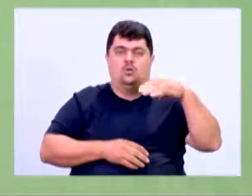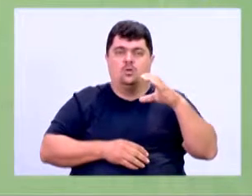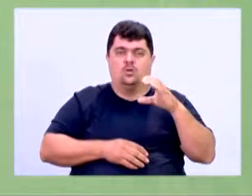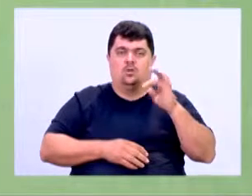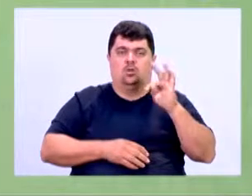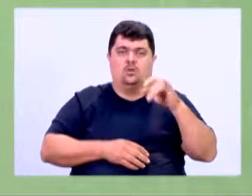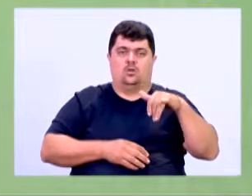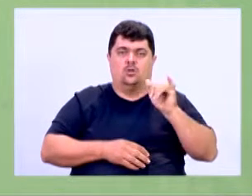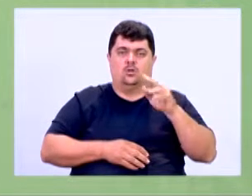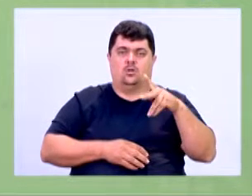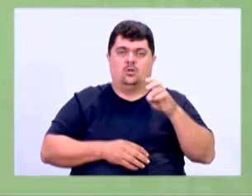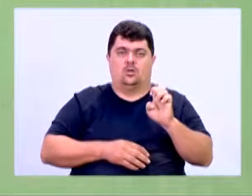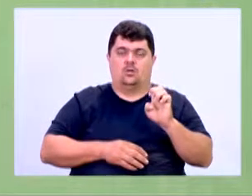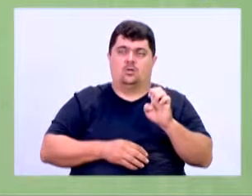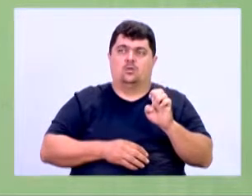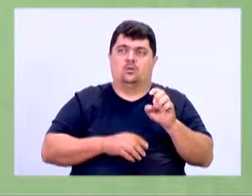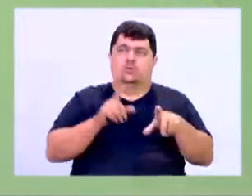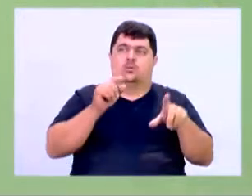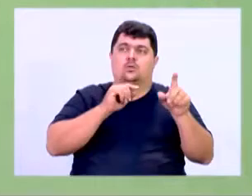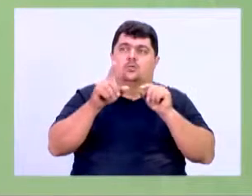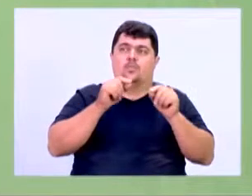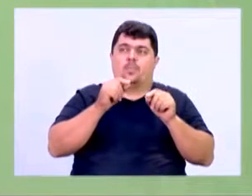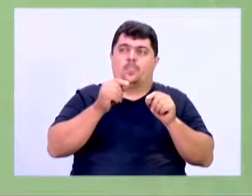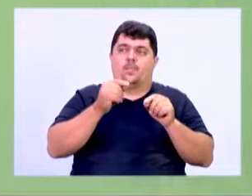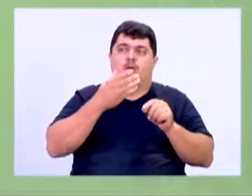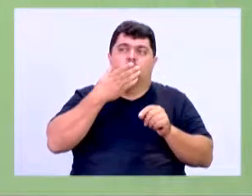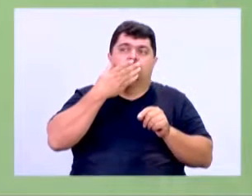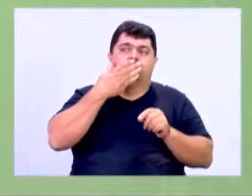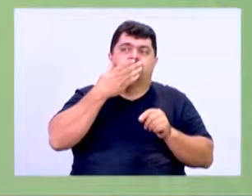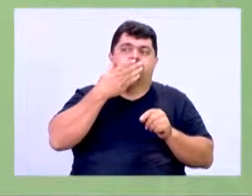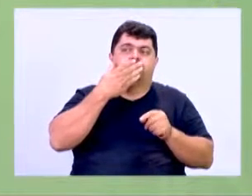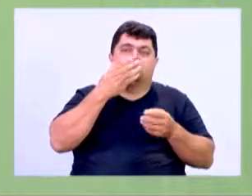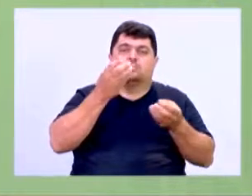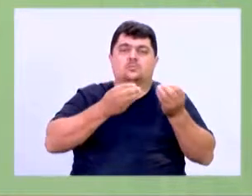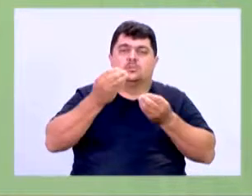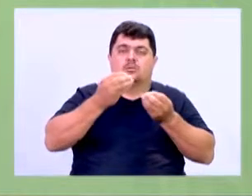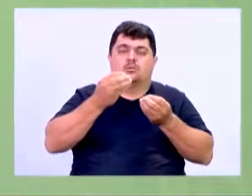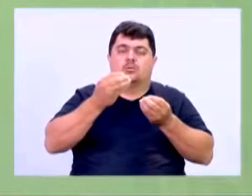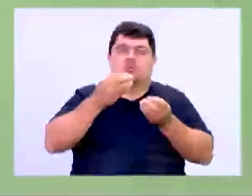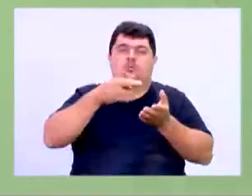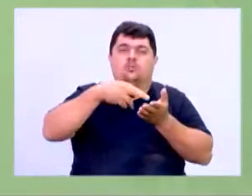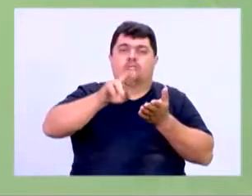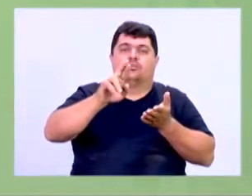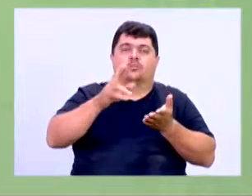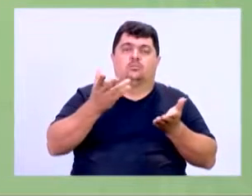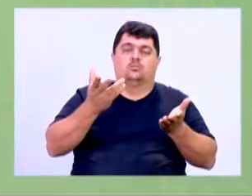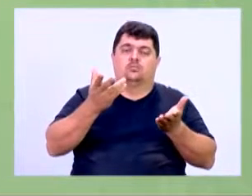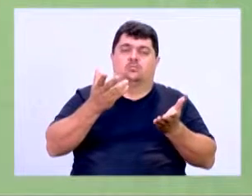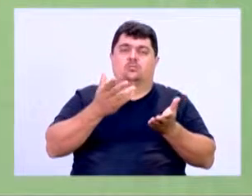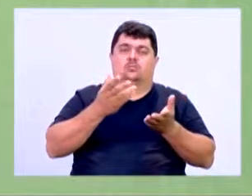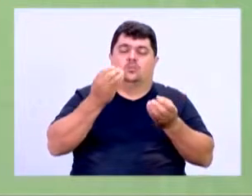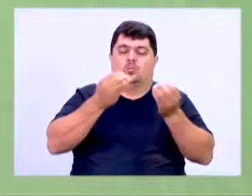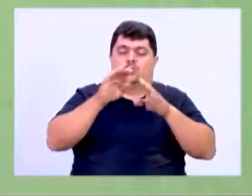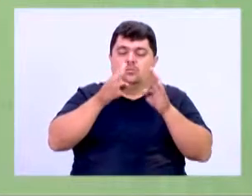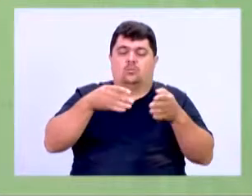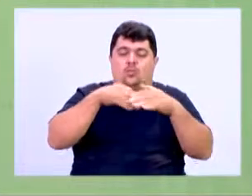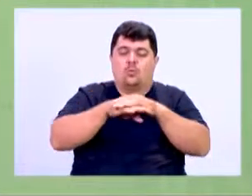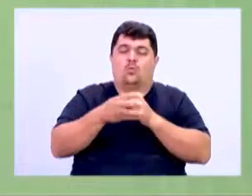onde é definido o formato de como os dados serão enviados para o